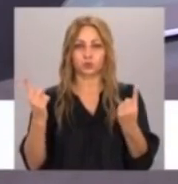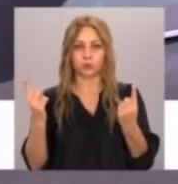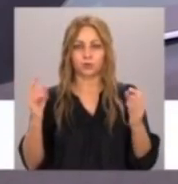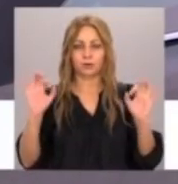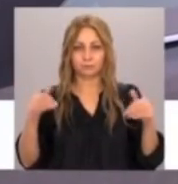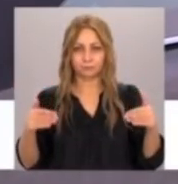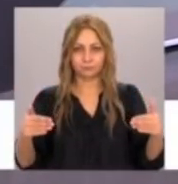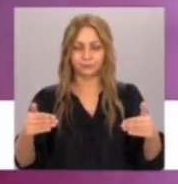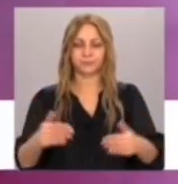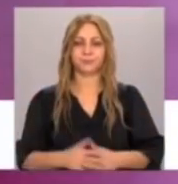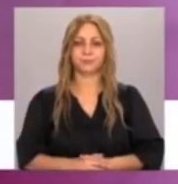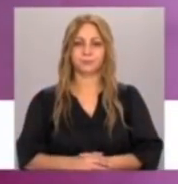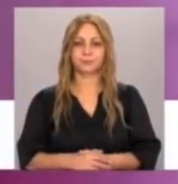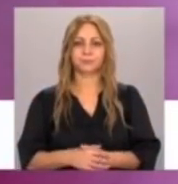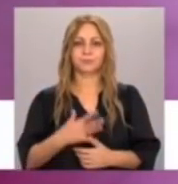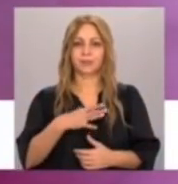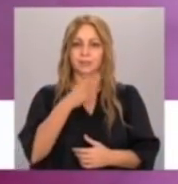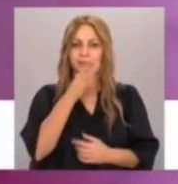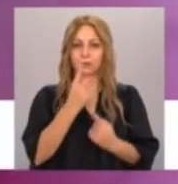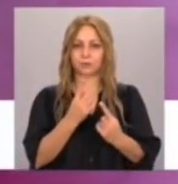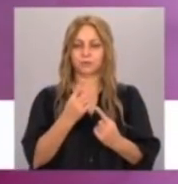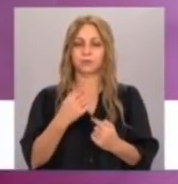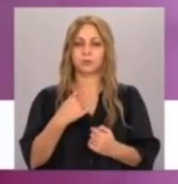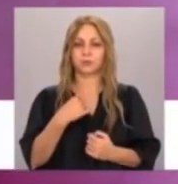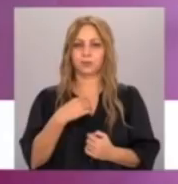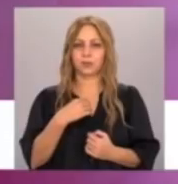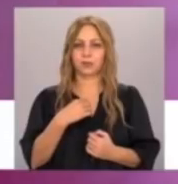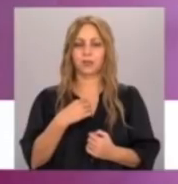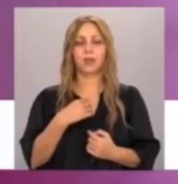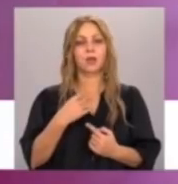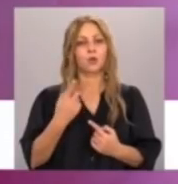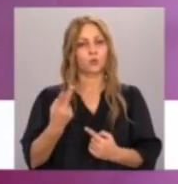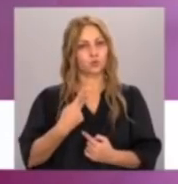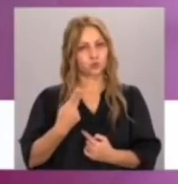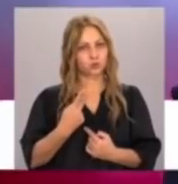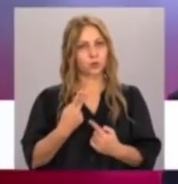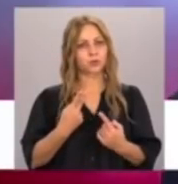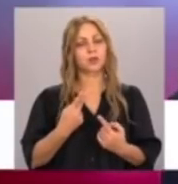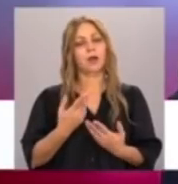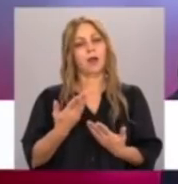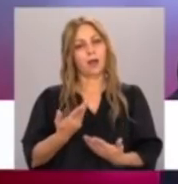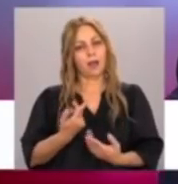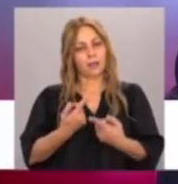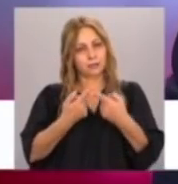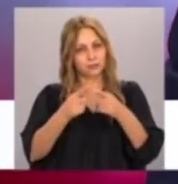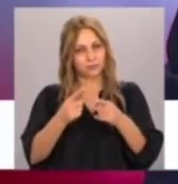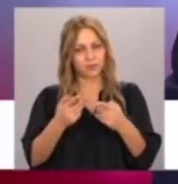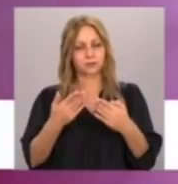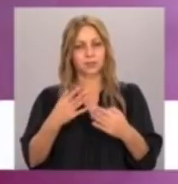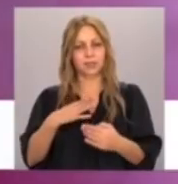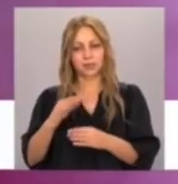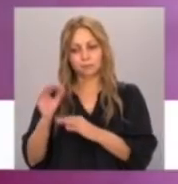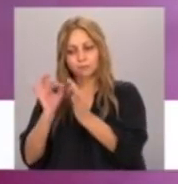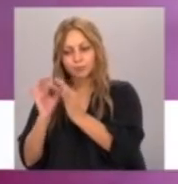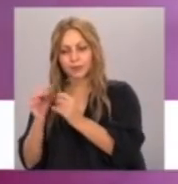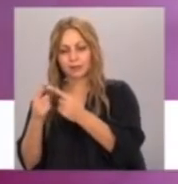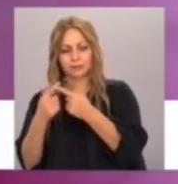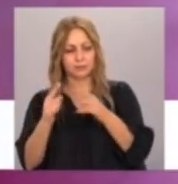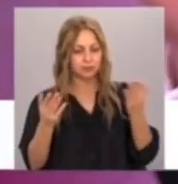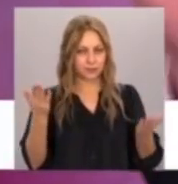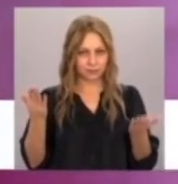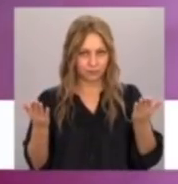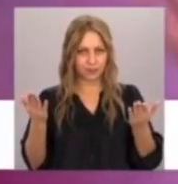já já que uma vez que a cabeça então a outra respeitando as diferenças temos tido e a vontade que temos de construir algo diferente aos turismo estão